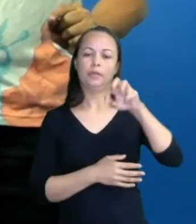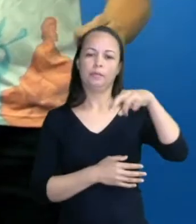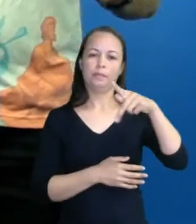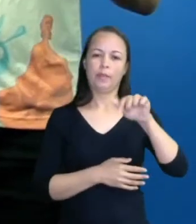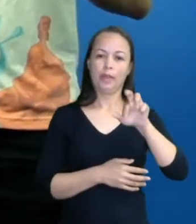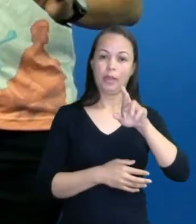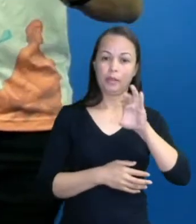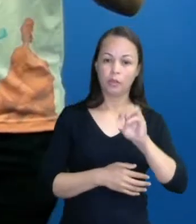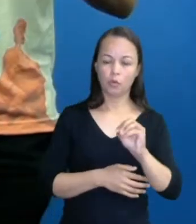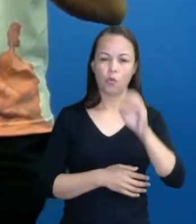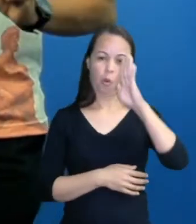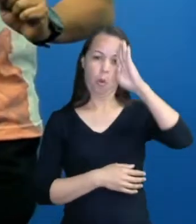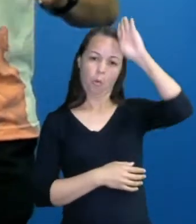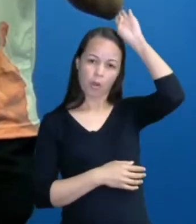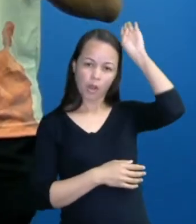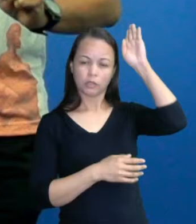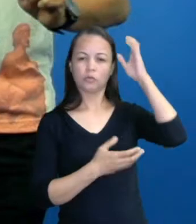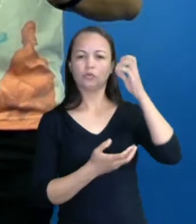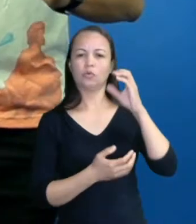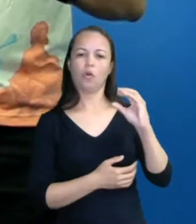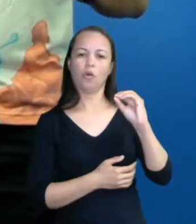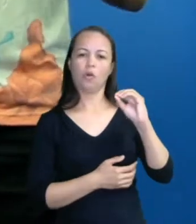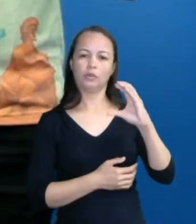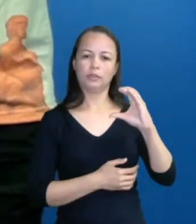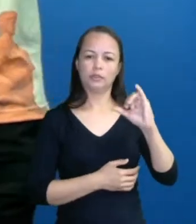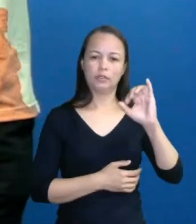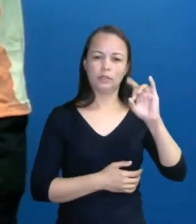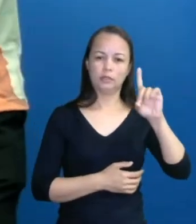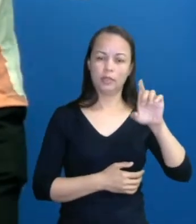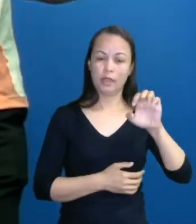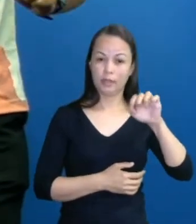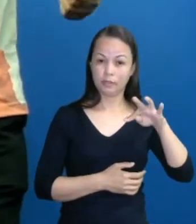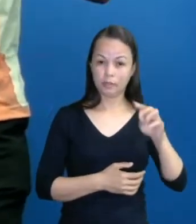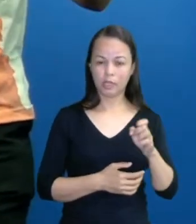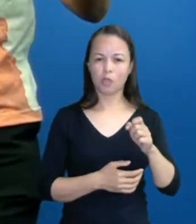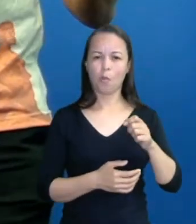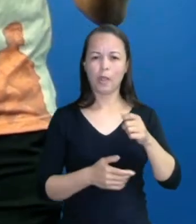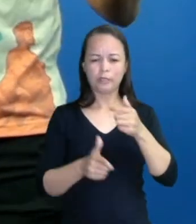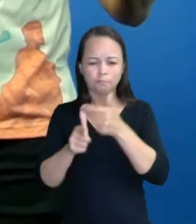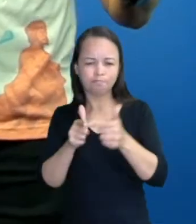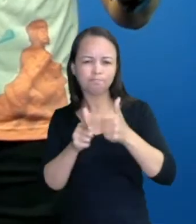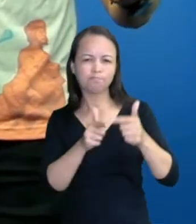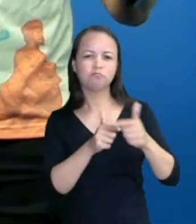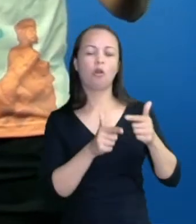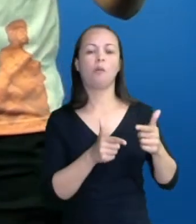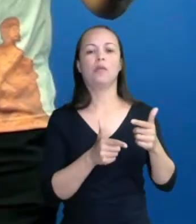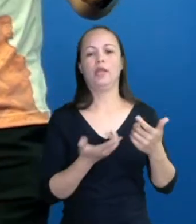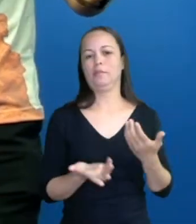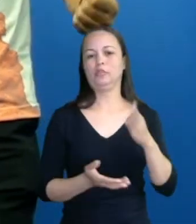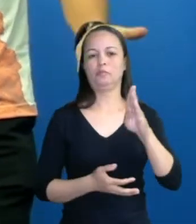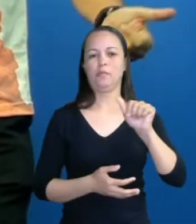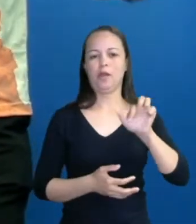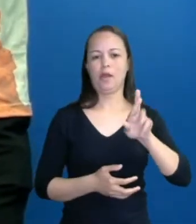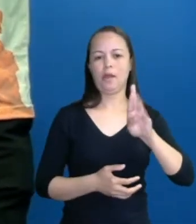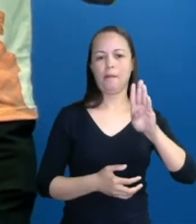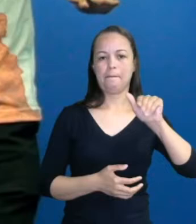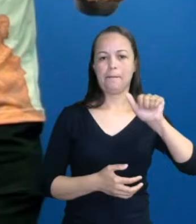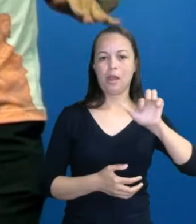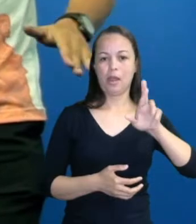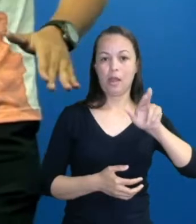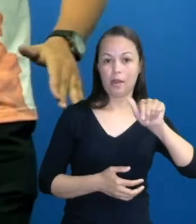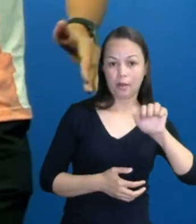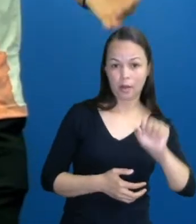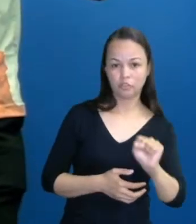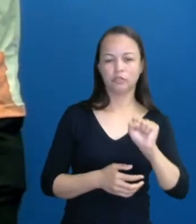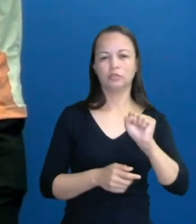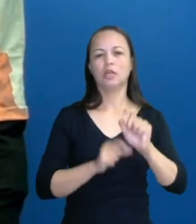Ocidente, começa-se a haver uma série de invasões bárbaras. Nossa última aula nós falamos sobre o Império Romano e